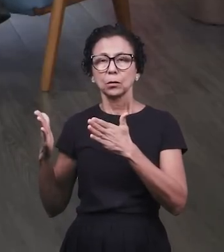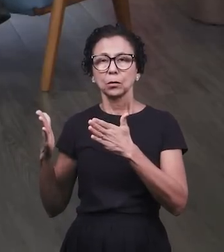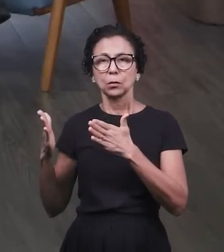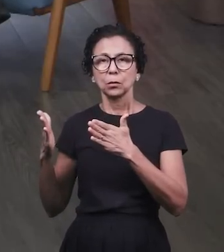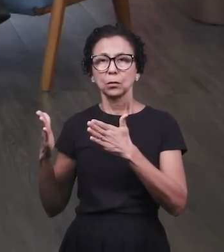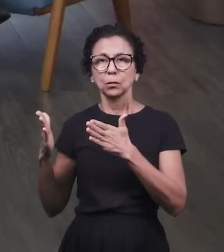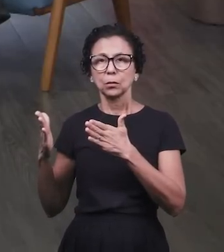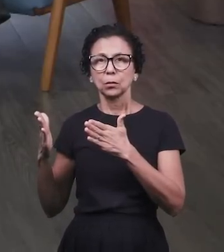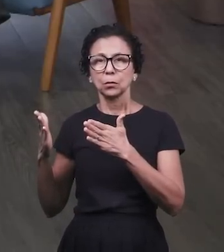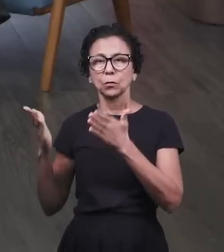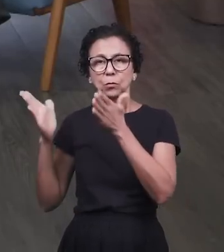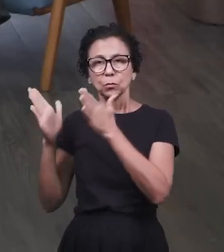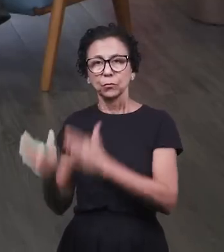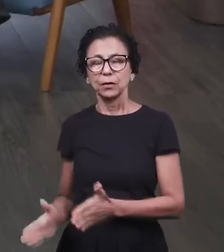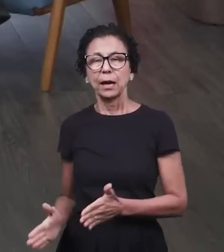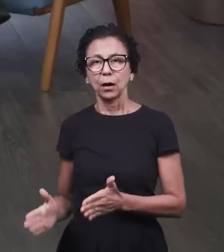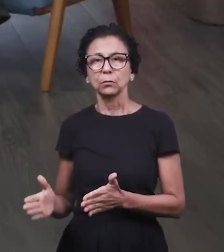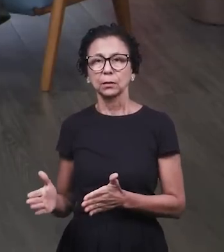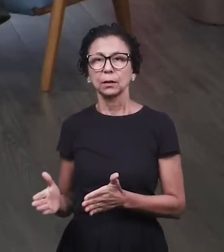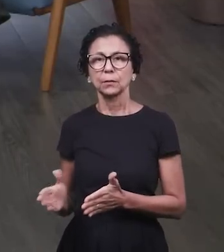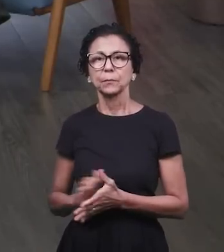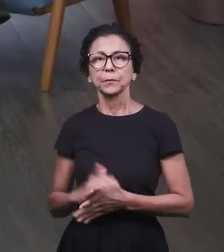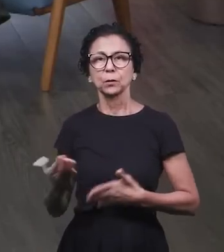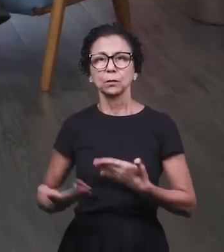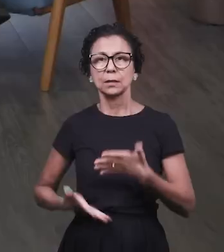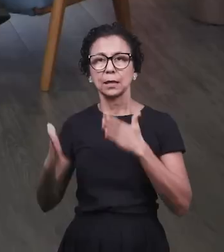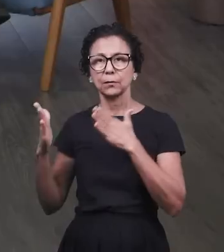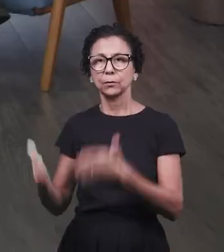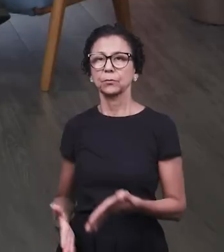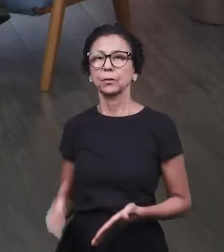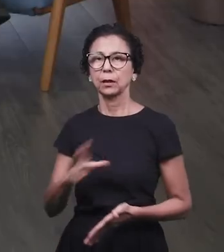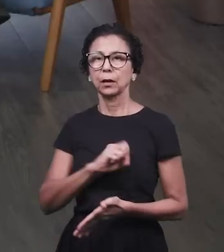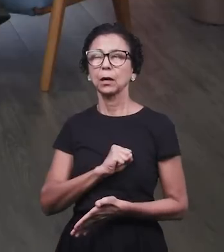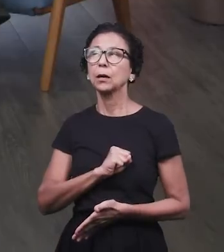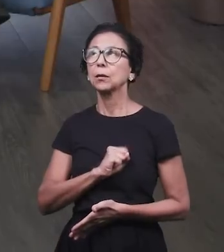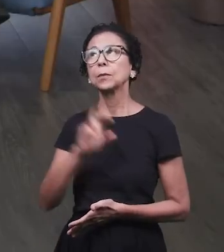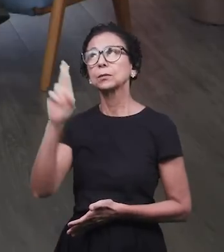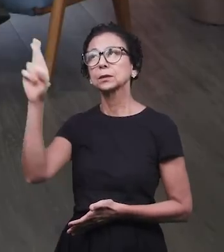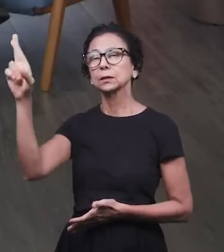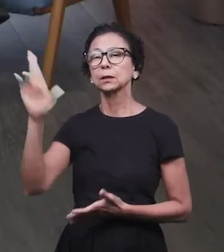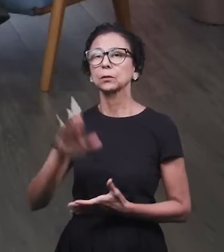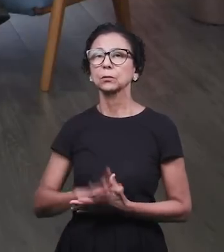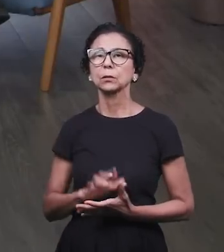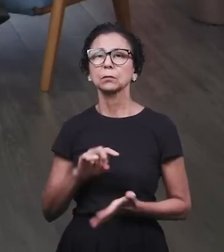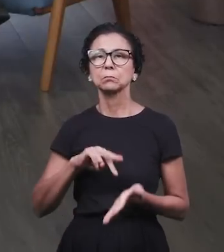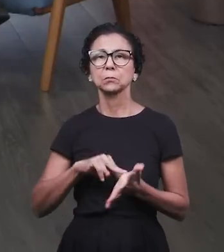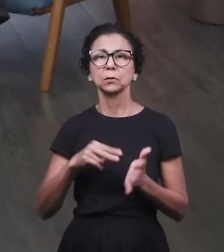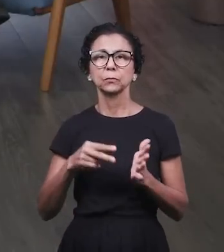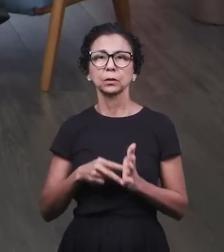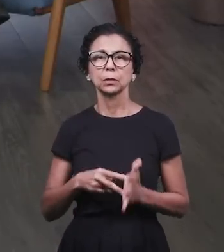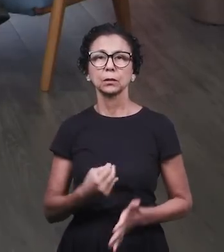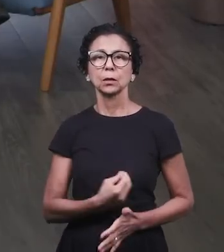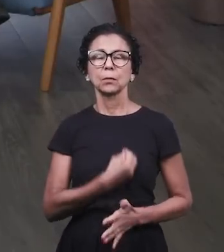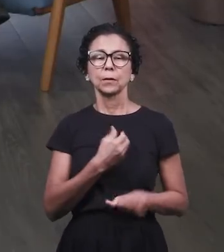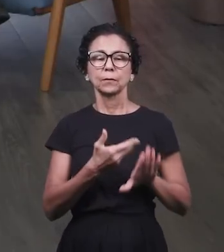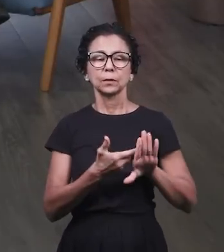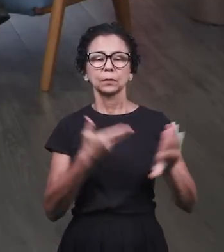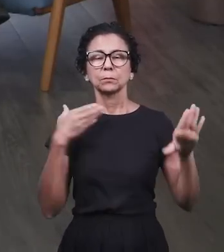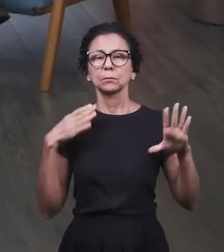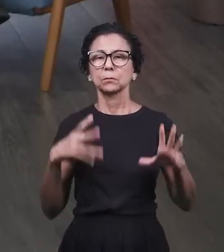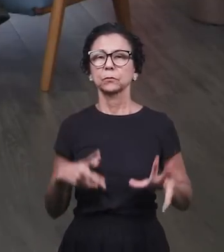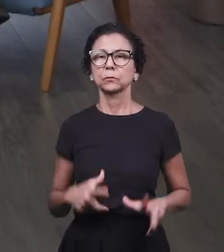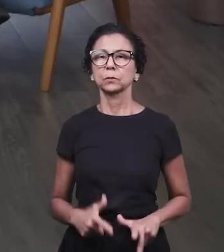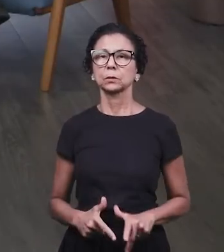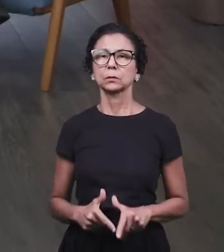morena. Os retos foi aquilo que a gente mencionou, ou seja, é uma vida de retidão, de santificação, de andar